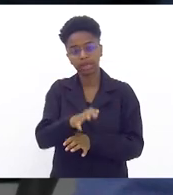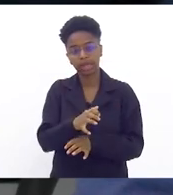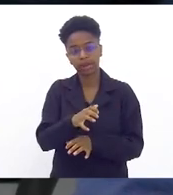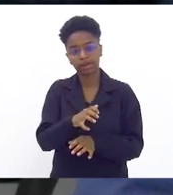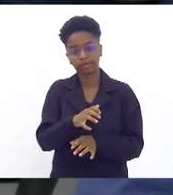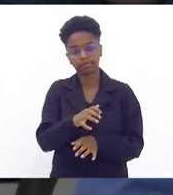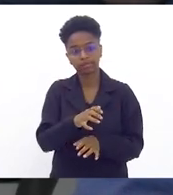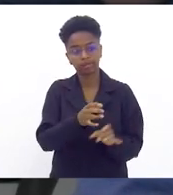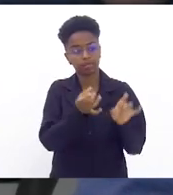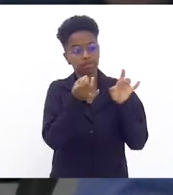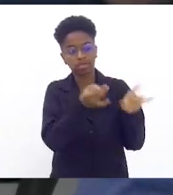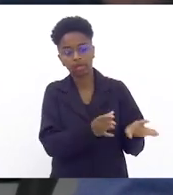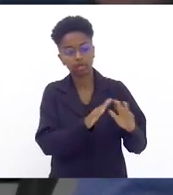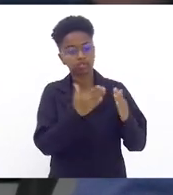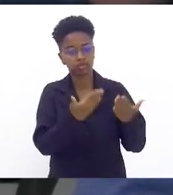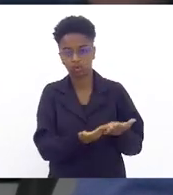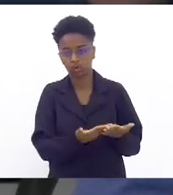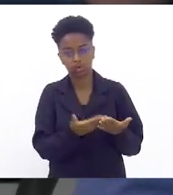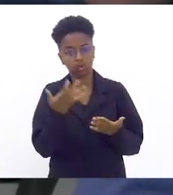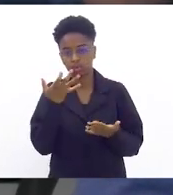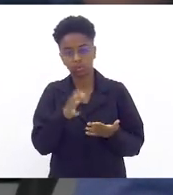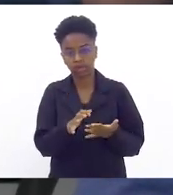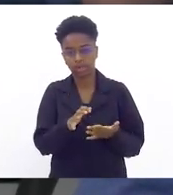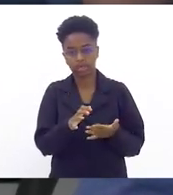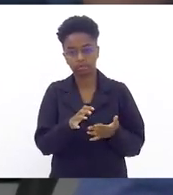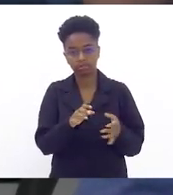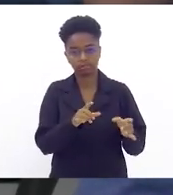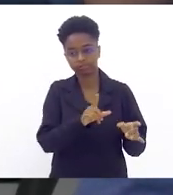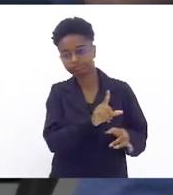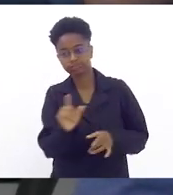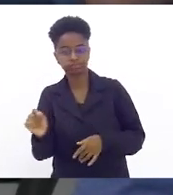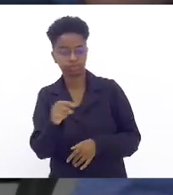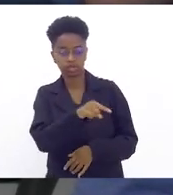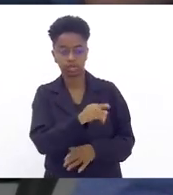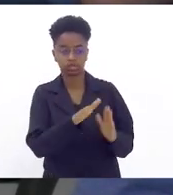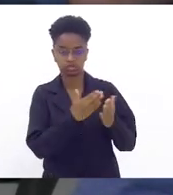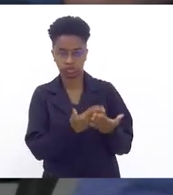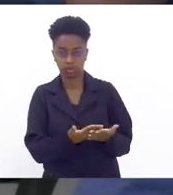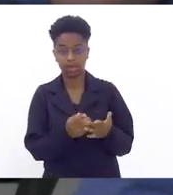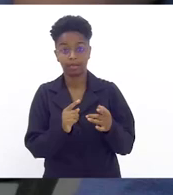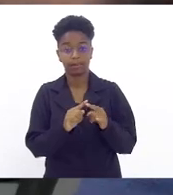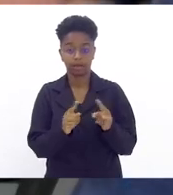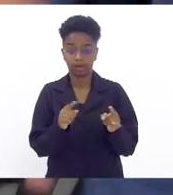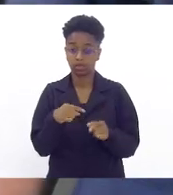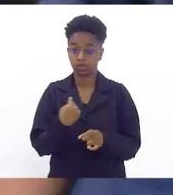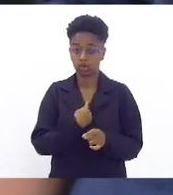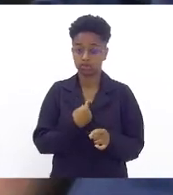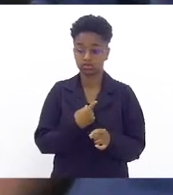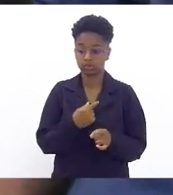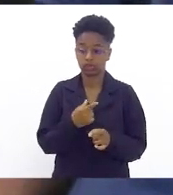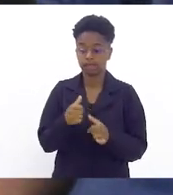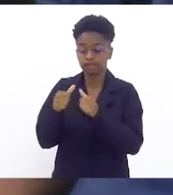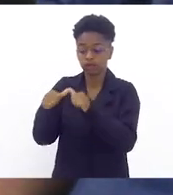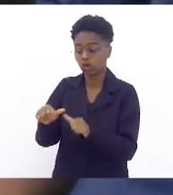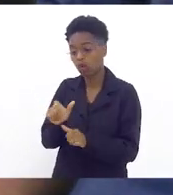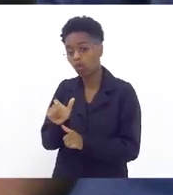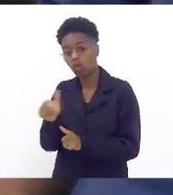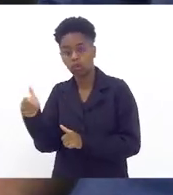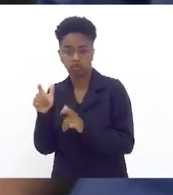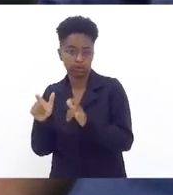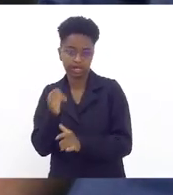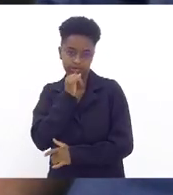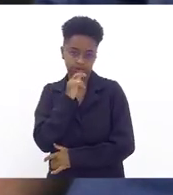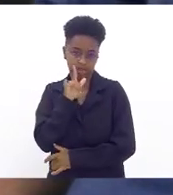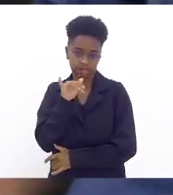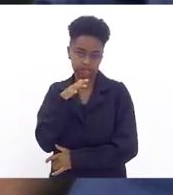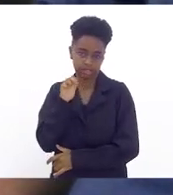Martins Pena a gente não quer que a Marcinha que é Martins Pena seja desocupada então mesmo que a gente esteja ocupando outro espaço mesmo que a gente esteja no liceu